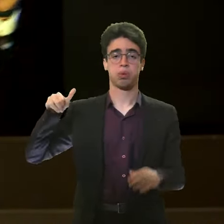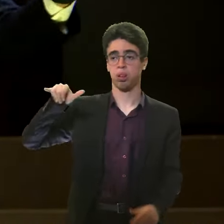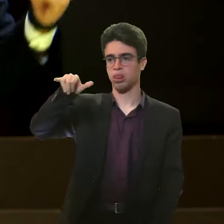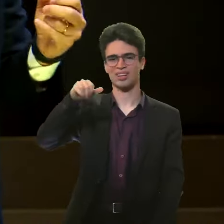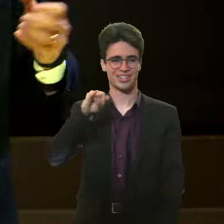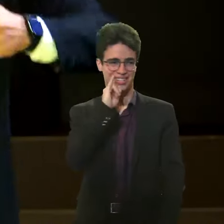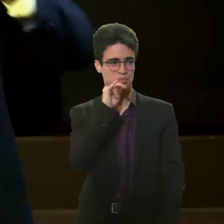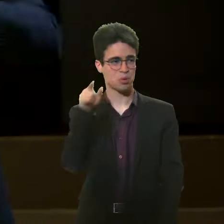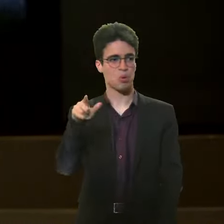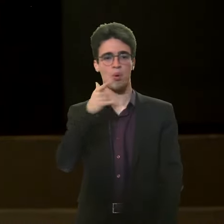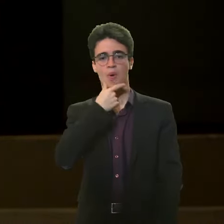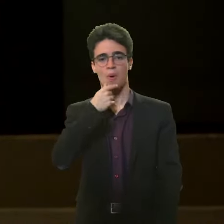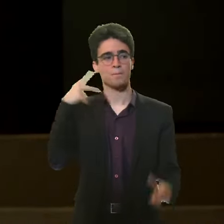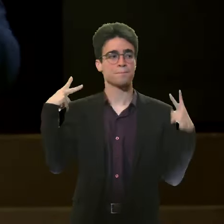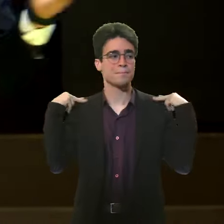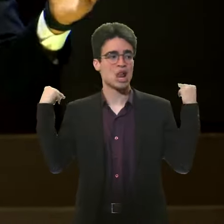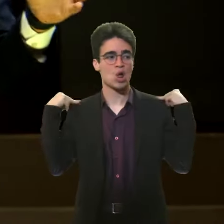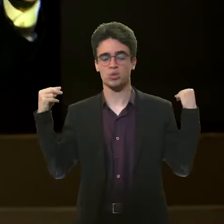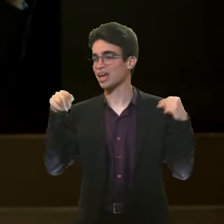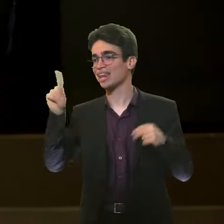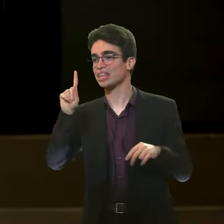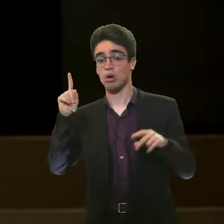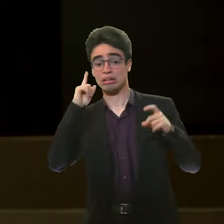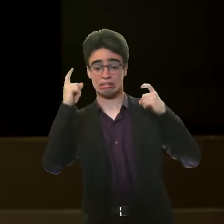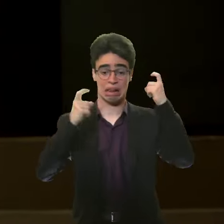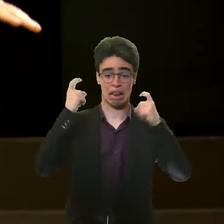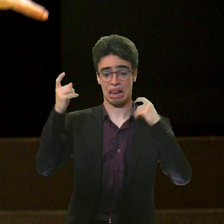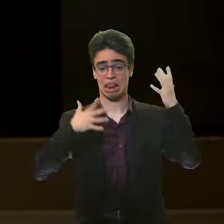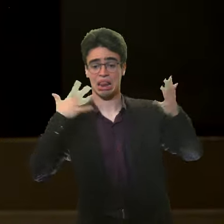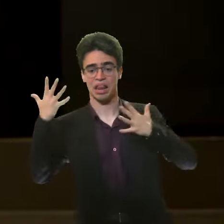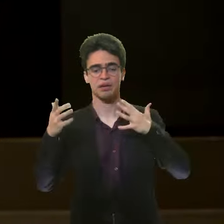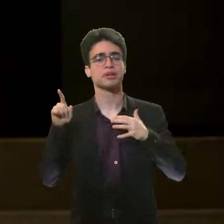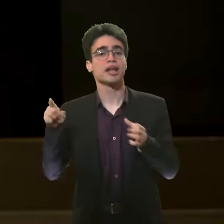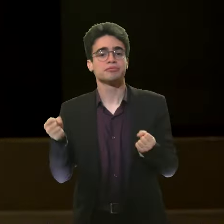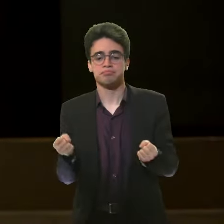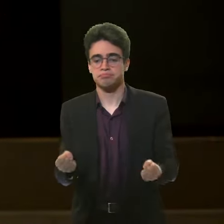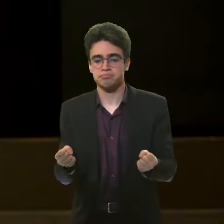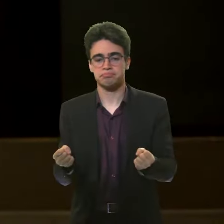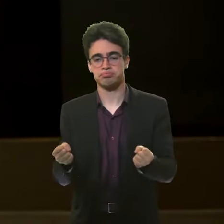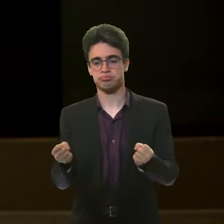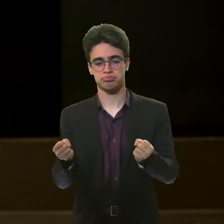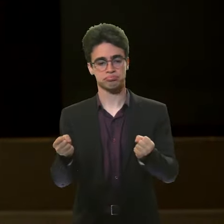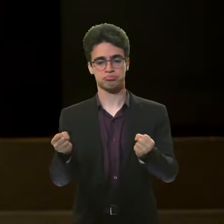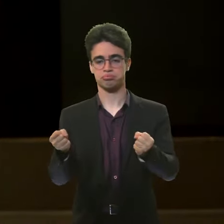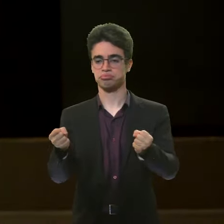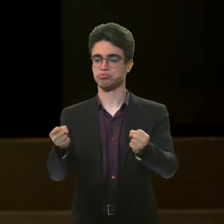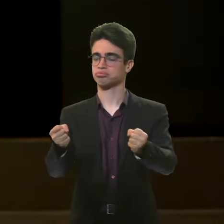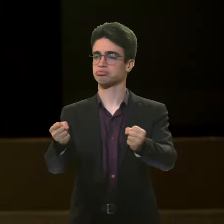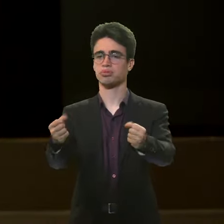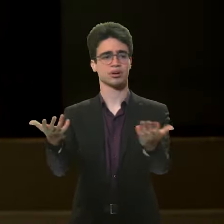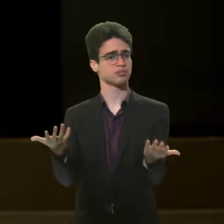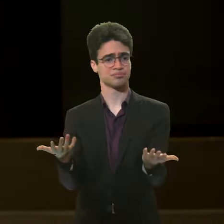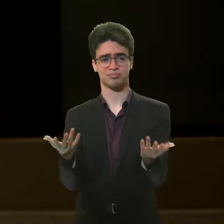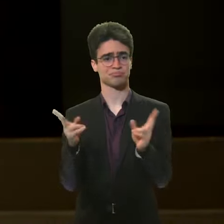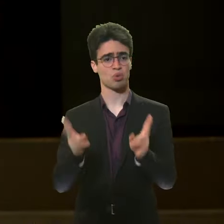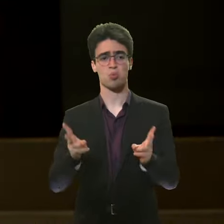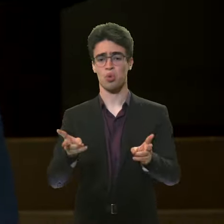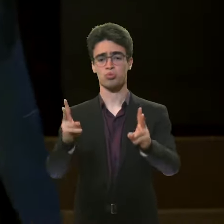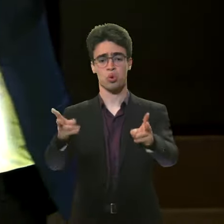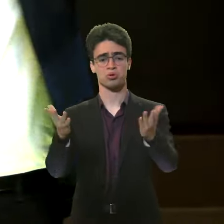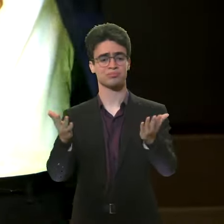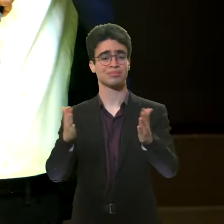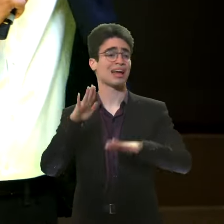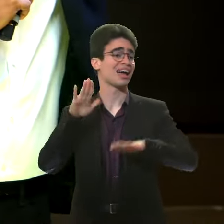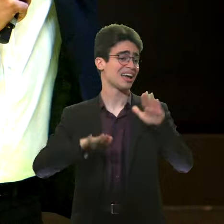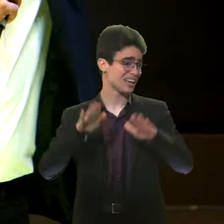fica desesperado, ele não fica querendo mexer a direção, ele opera por instrumentos. E vai ter dias, meus irmãos, que você vai ter que